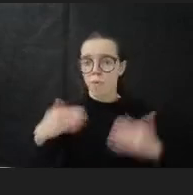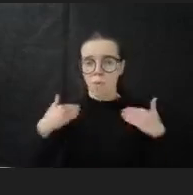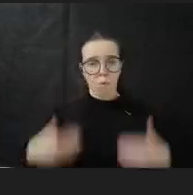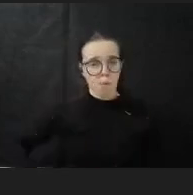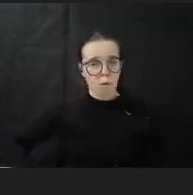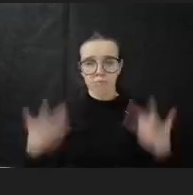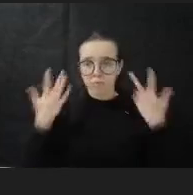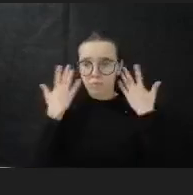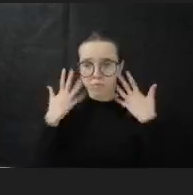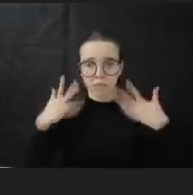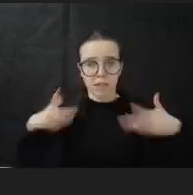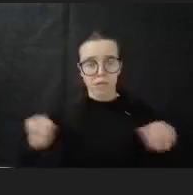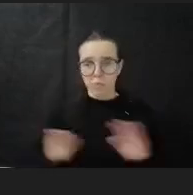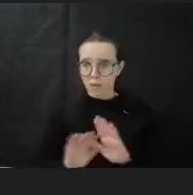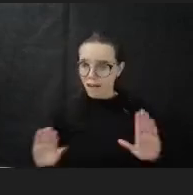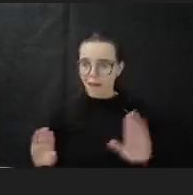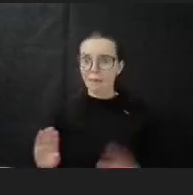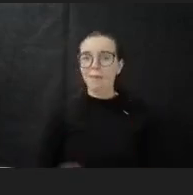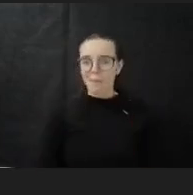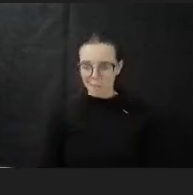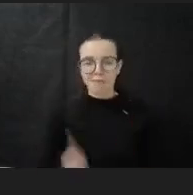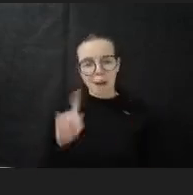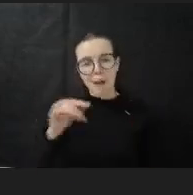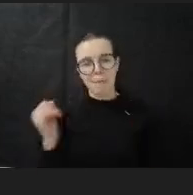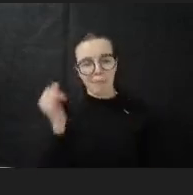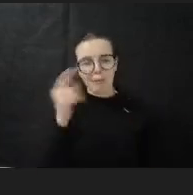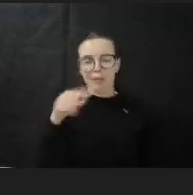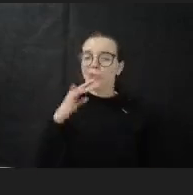é importante conhecer esse conceito também.